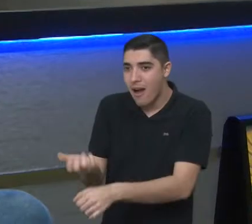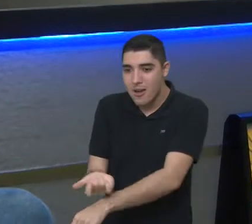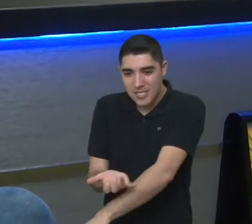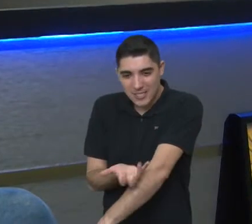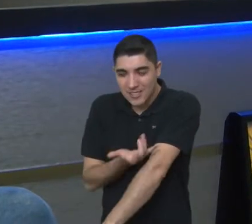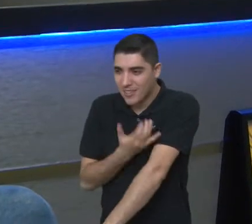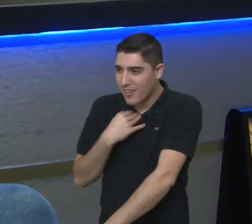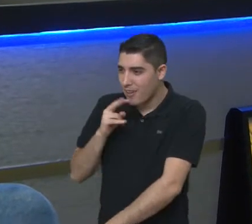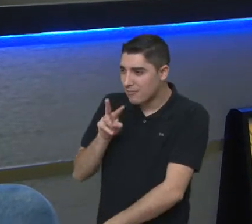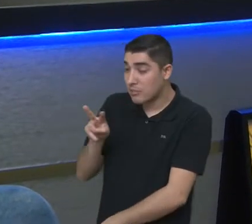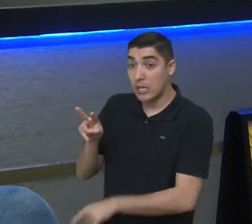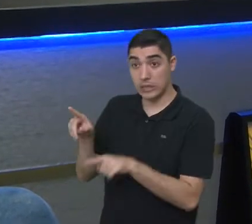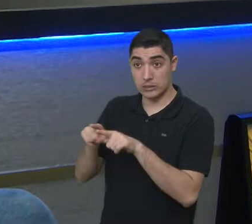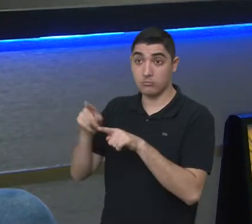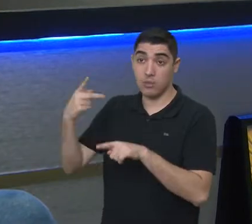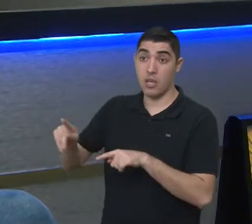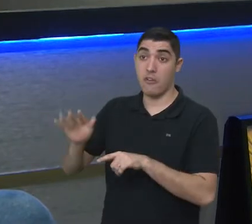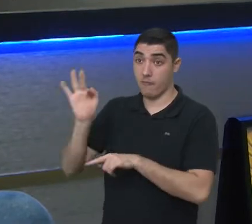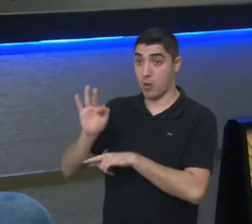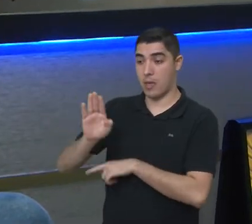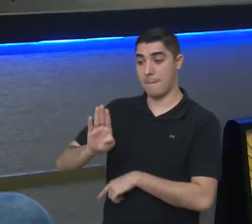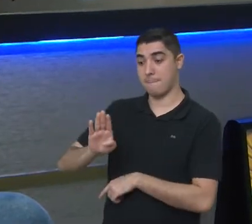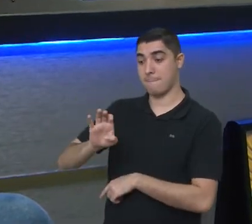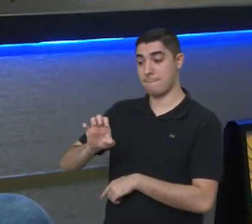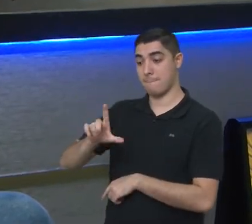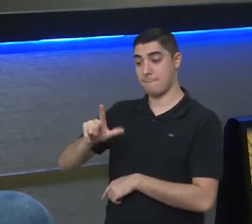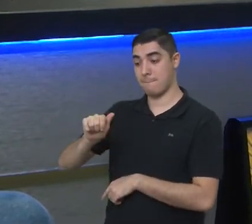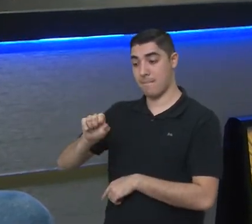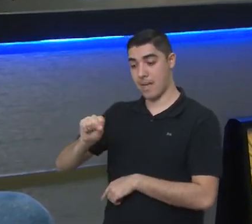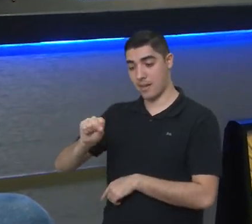o nome que carrega, né, a instituição, né, que é a Belas Artes.